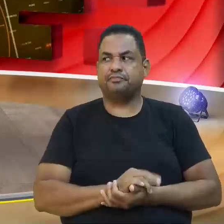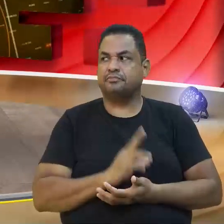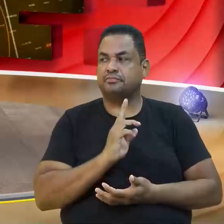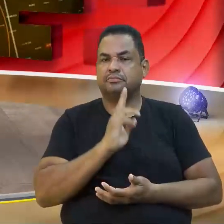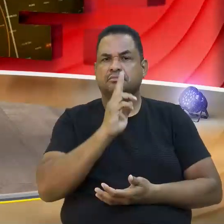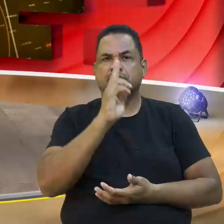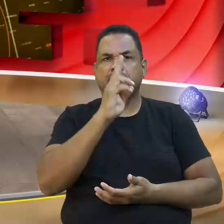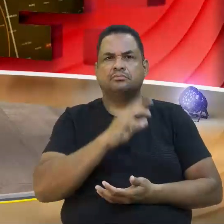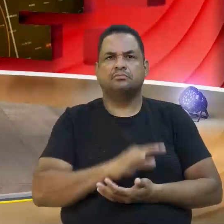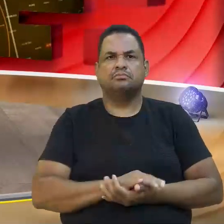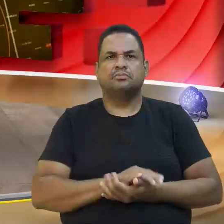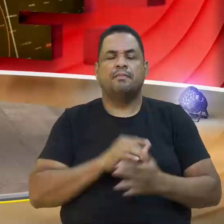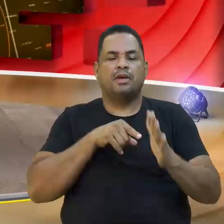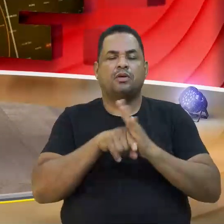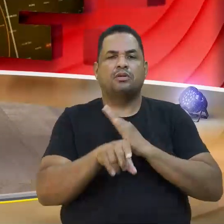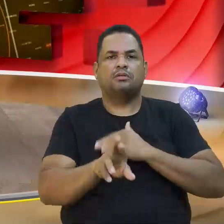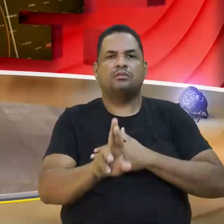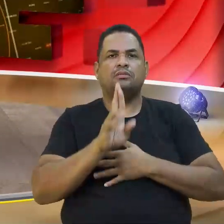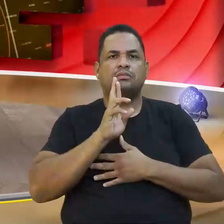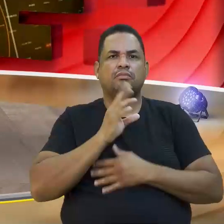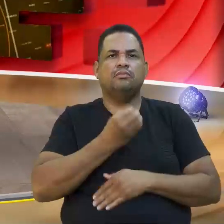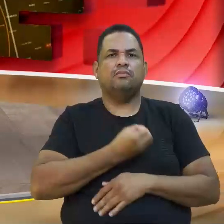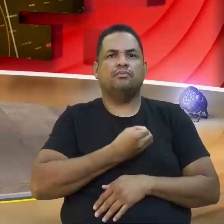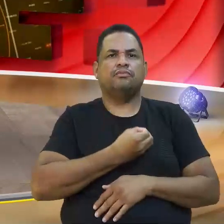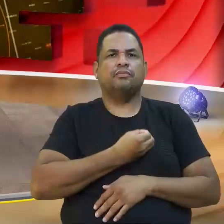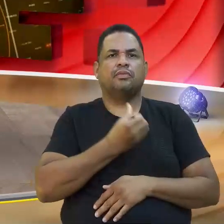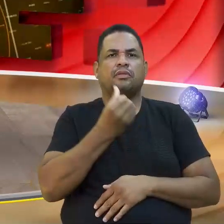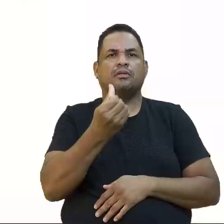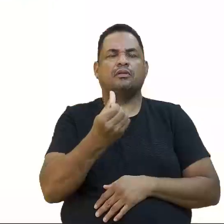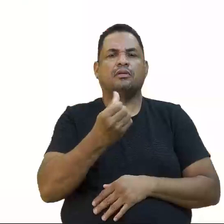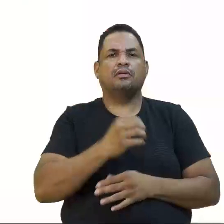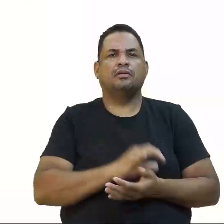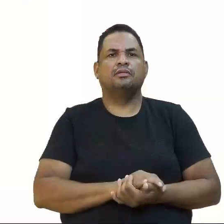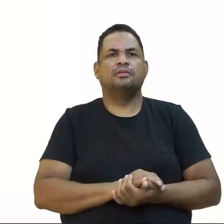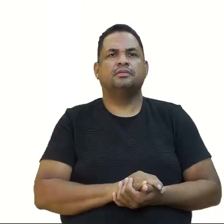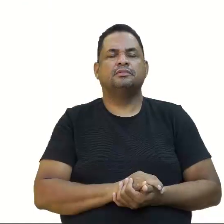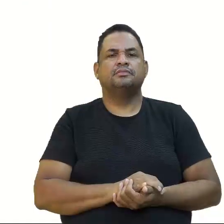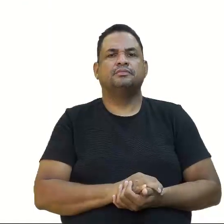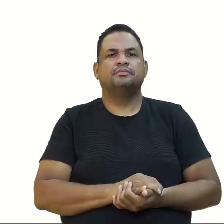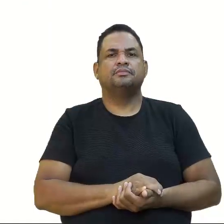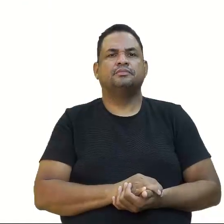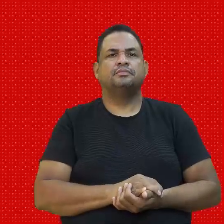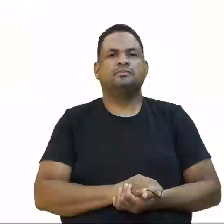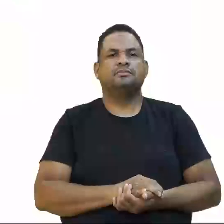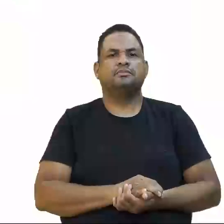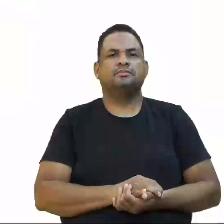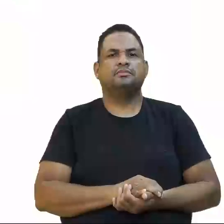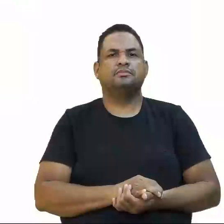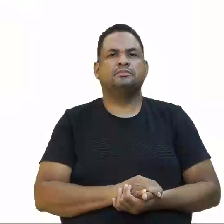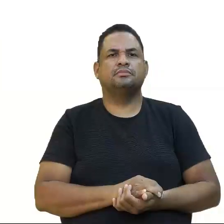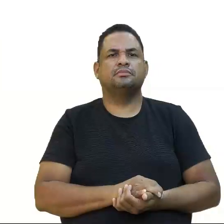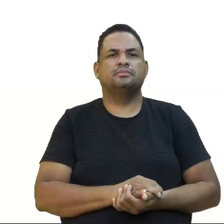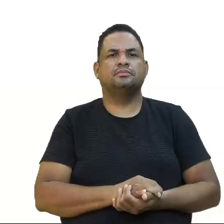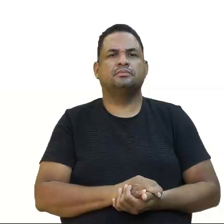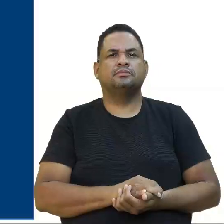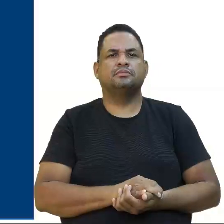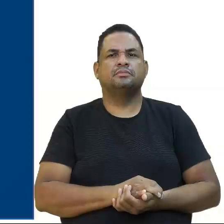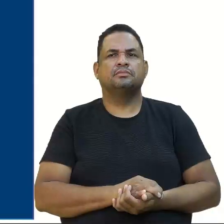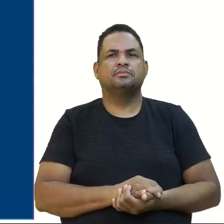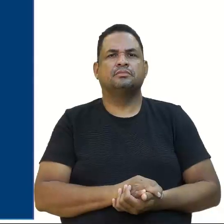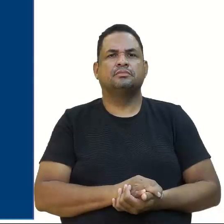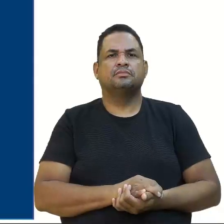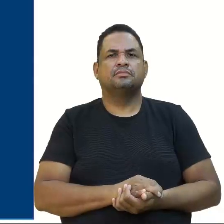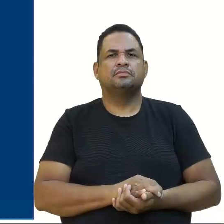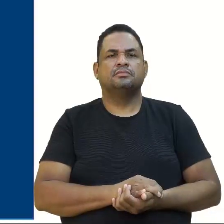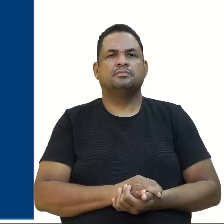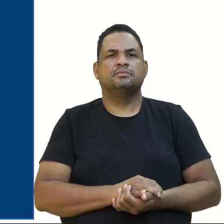no nosso quiz, vamos para a pergunta de número 6. Olha lá. A pergunta de número 6 diz o seguinte, vamos ver, na pergunta